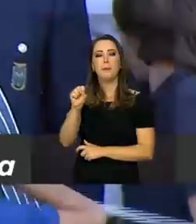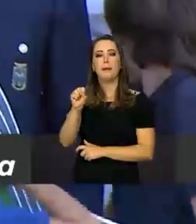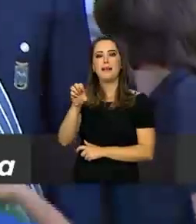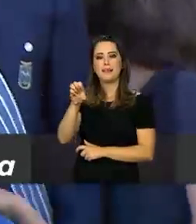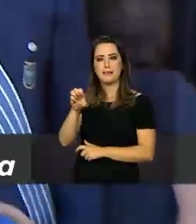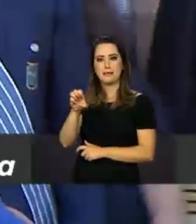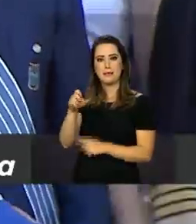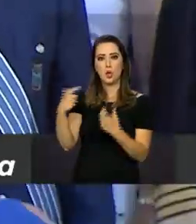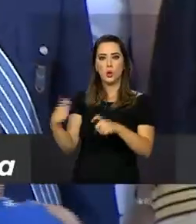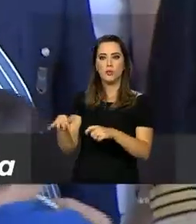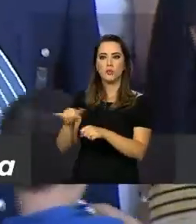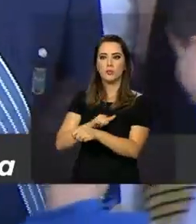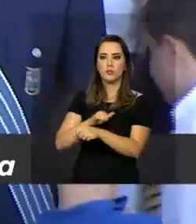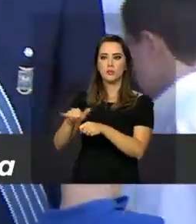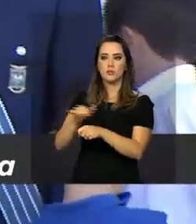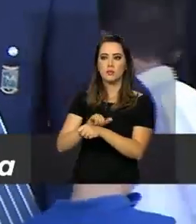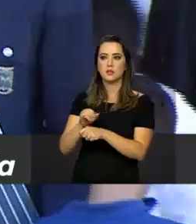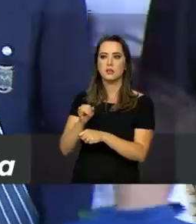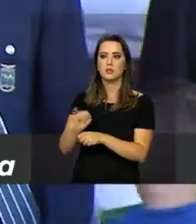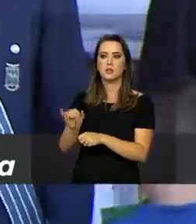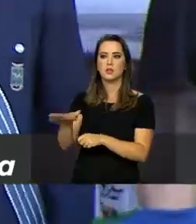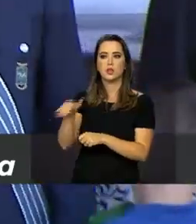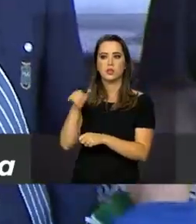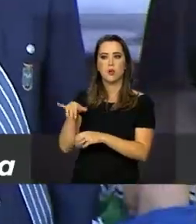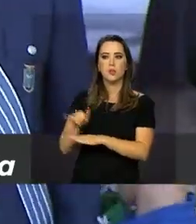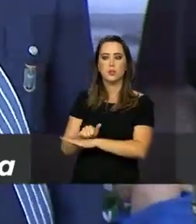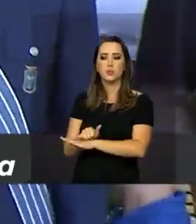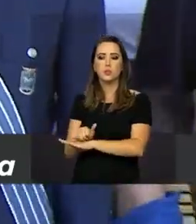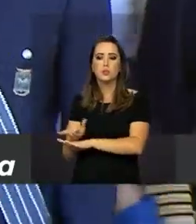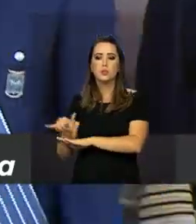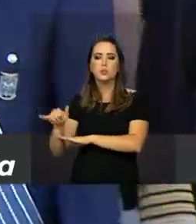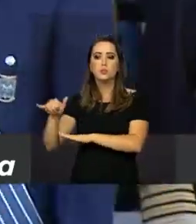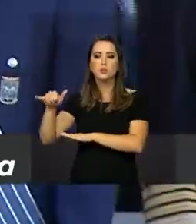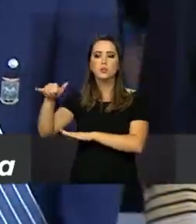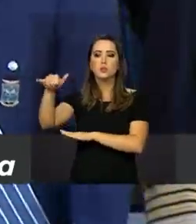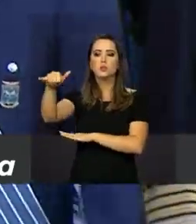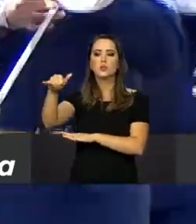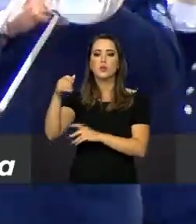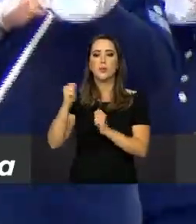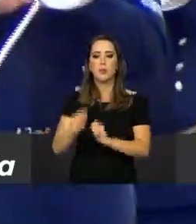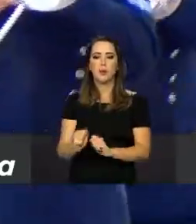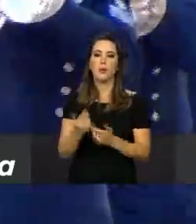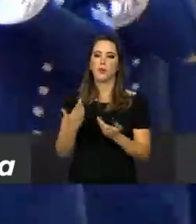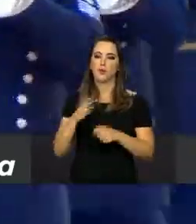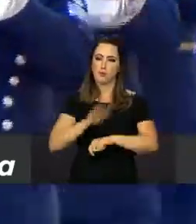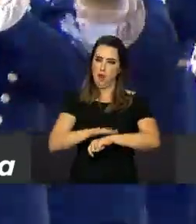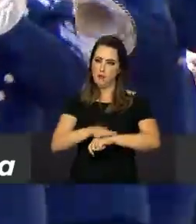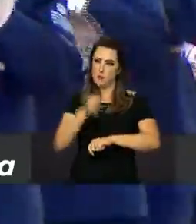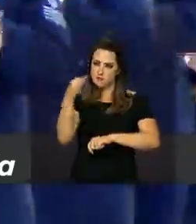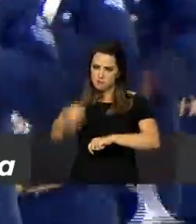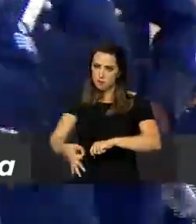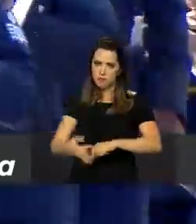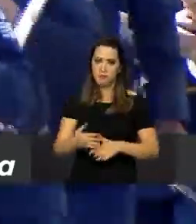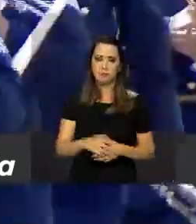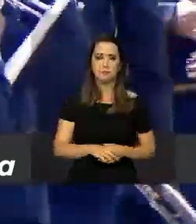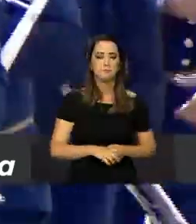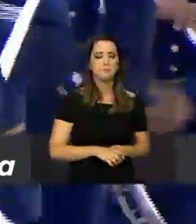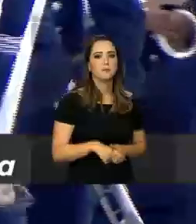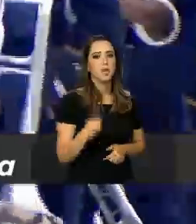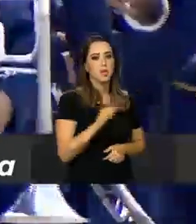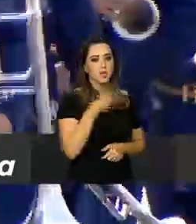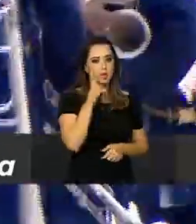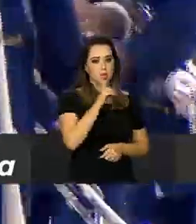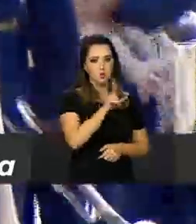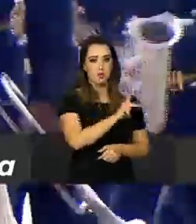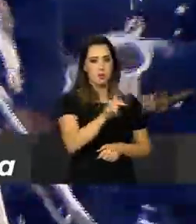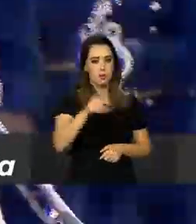quando acionadas, essas aeronaves conseguem chegar, cumprir a missão no tempo previsto. No menor tempo exatamente possível, né? Acabamos de ver ali